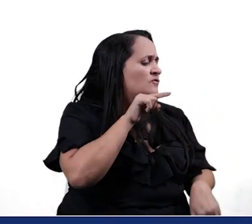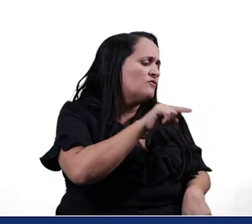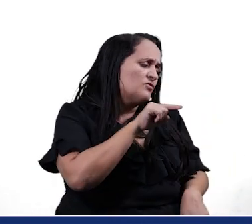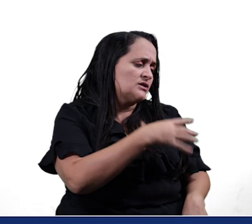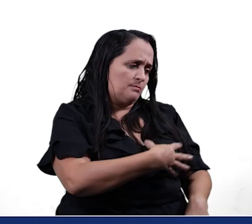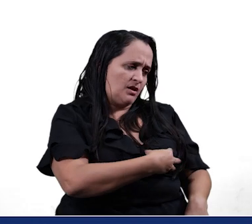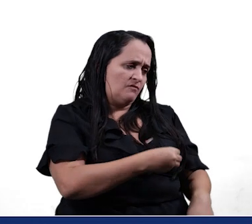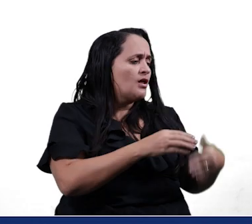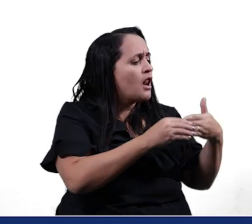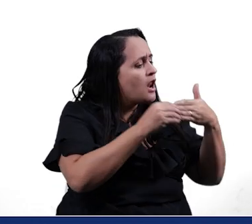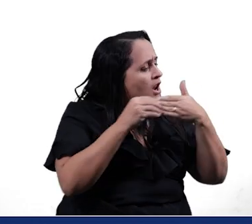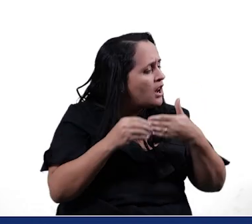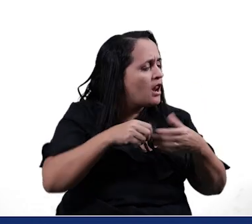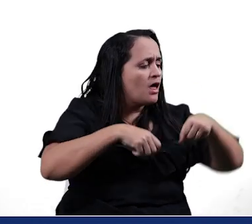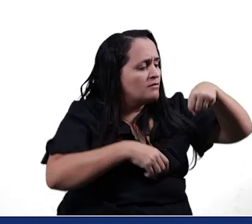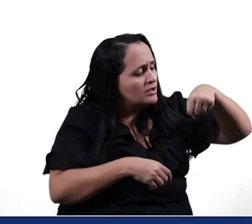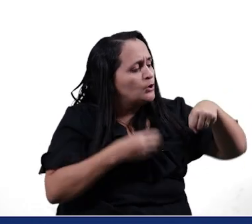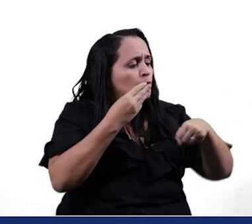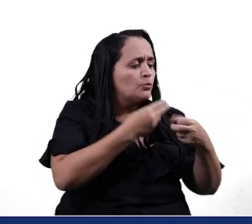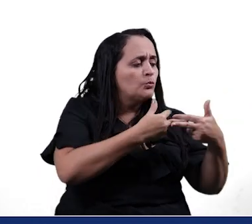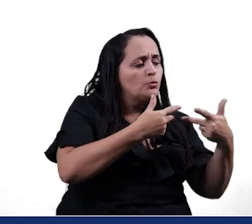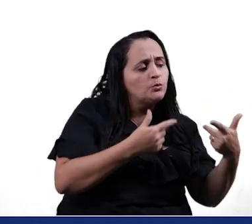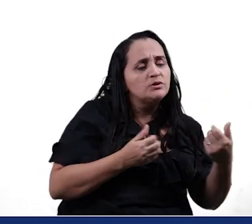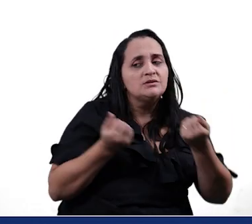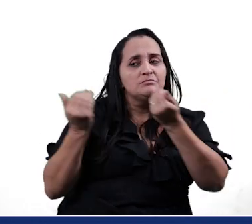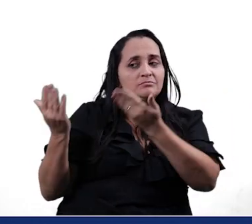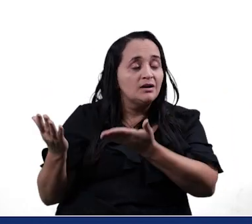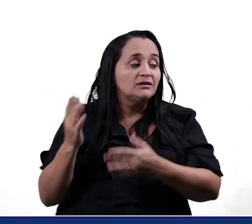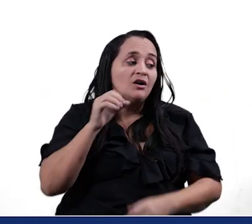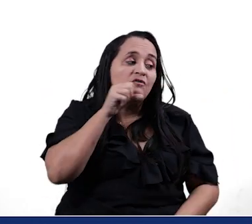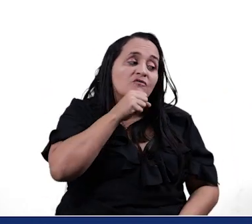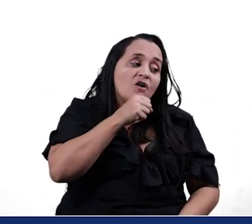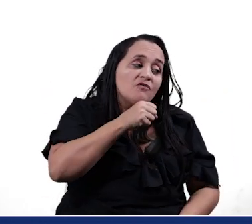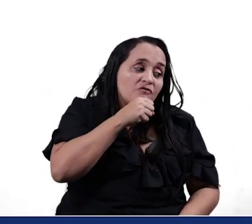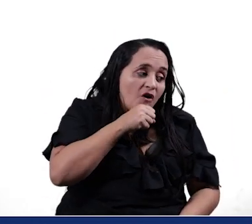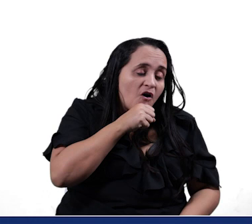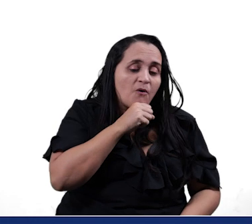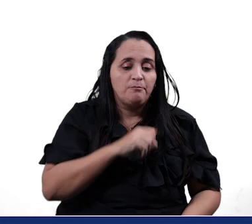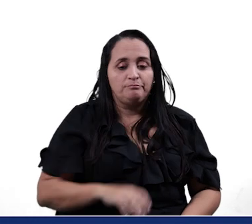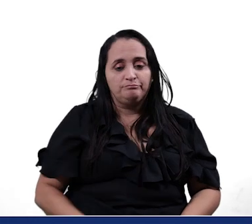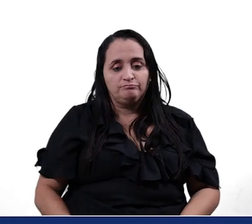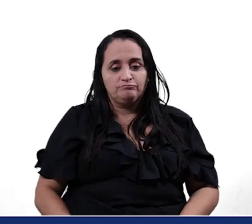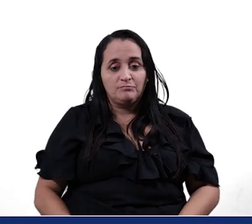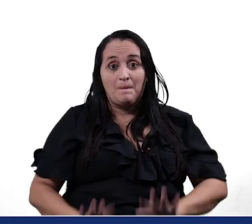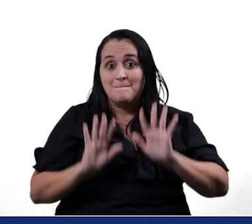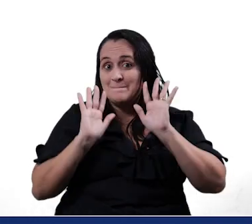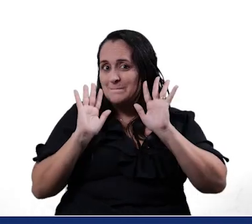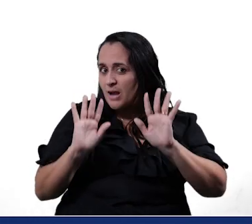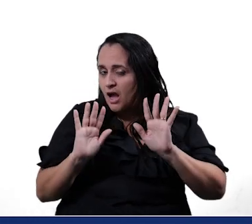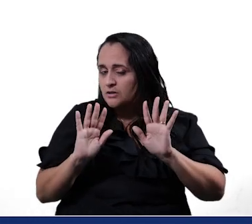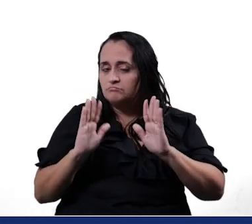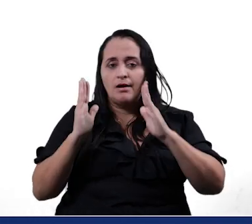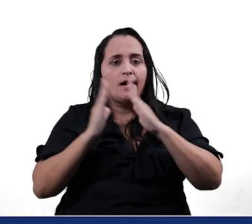A menina prontamente se mostra disposta a ajudar a mamãe, mas a casa da vovó fica no meio